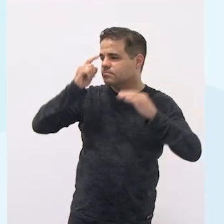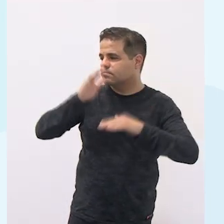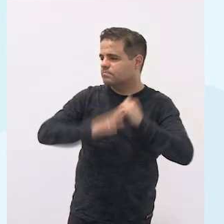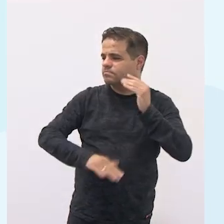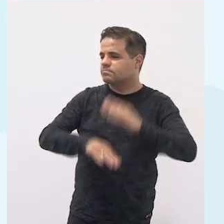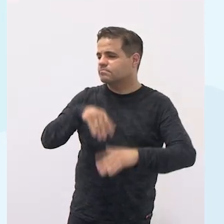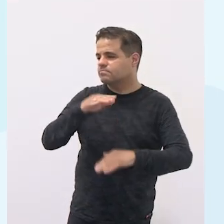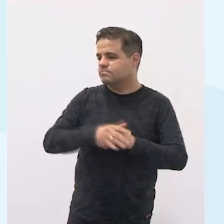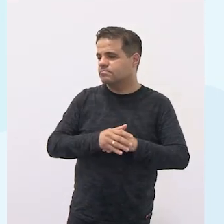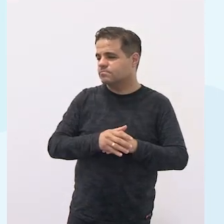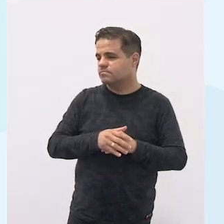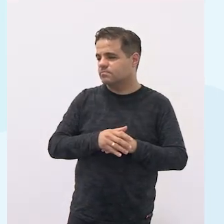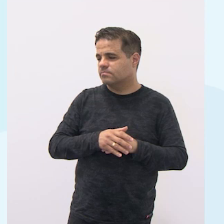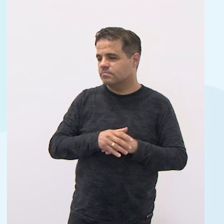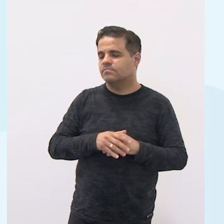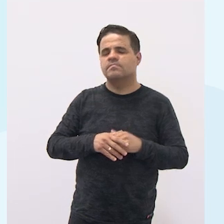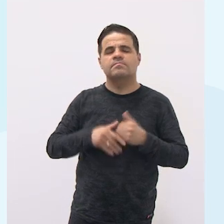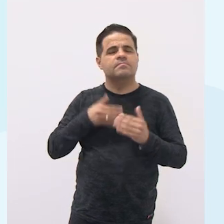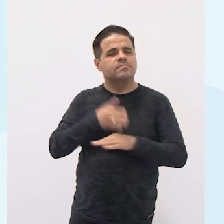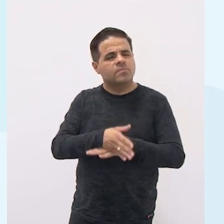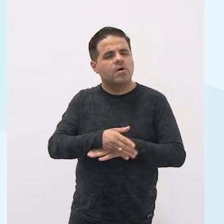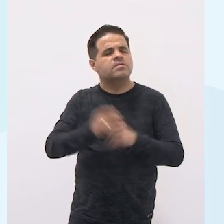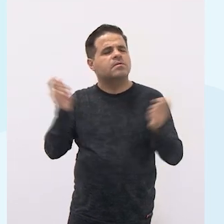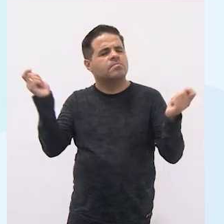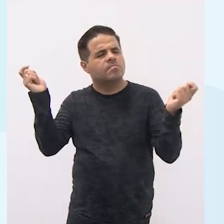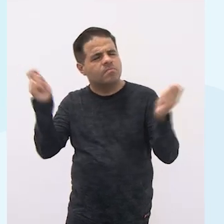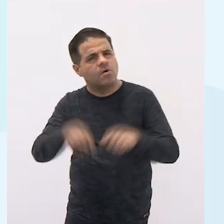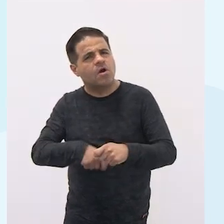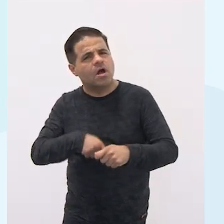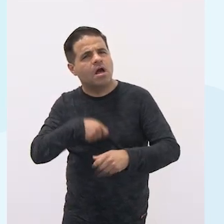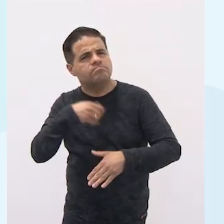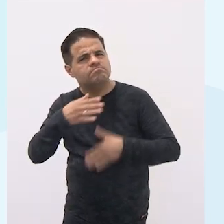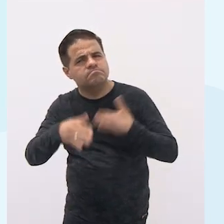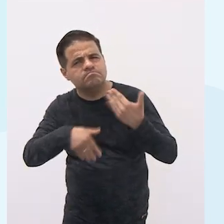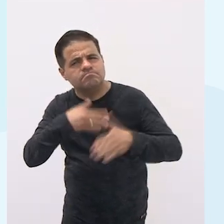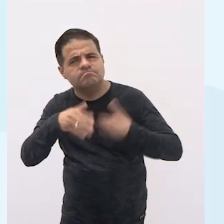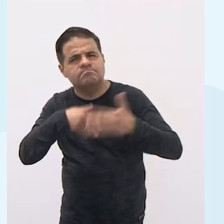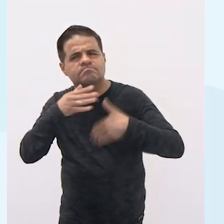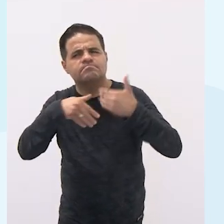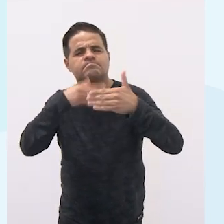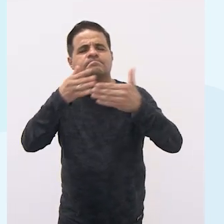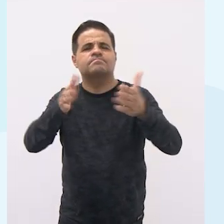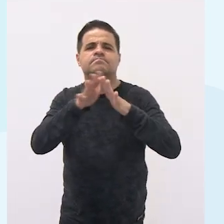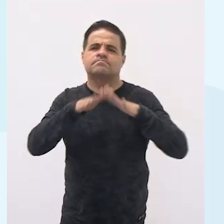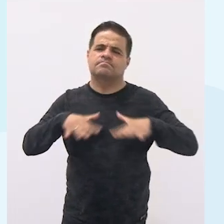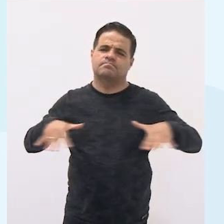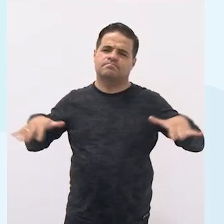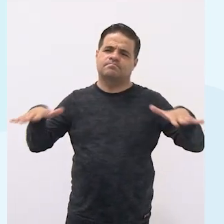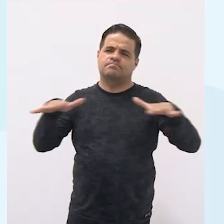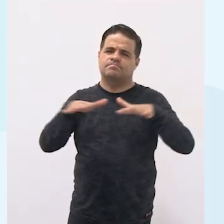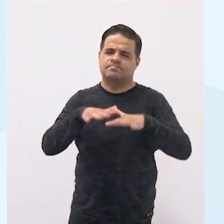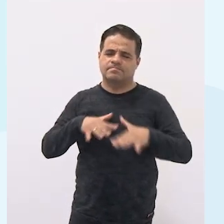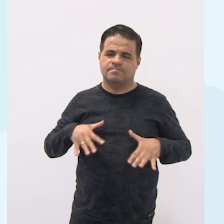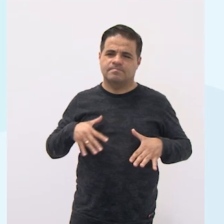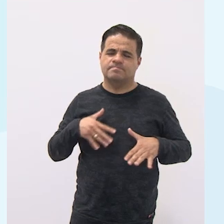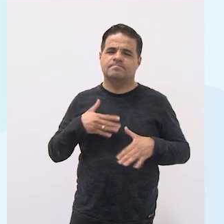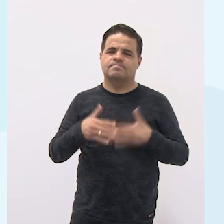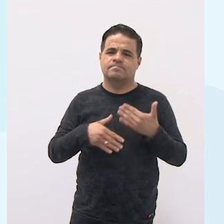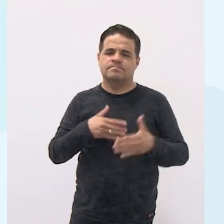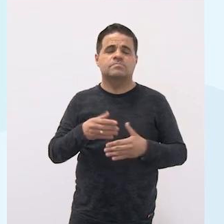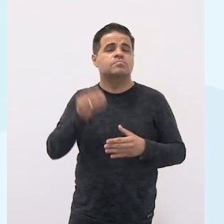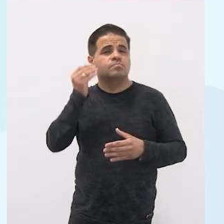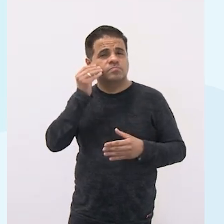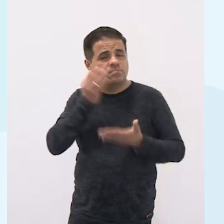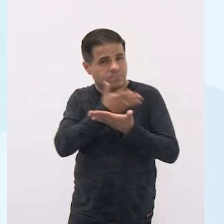cabeça carregando tochas, para que assim eu possa intensamente tocá-la por dentro. Então, o que eu